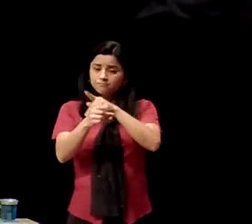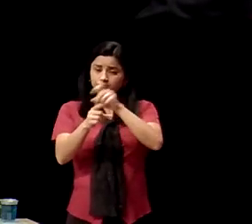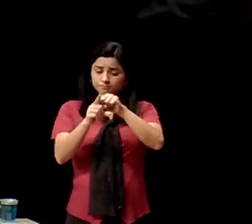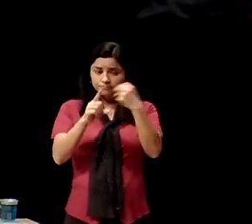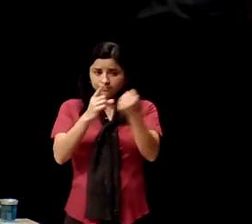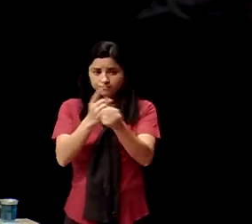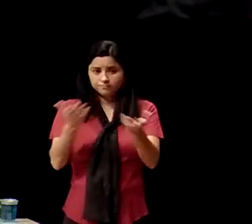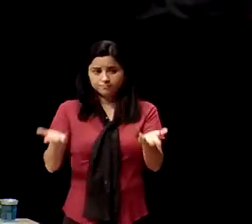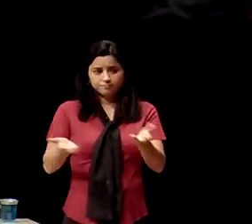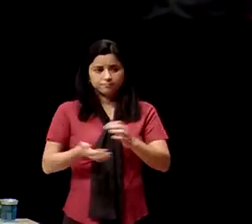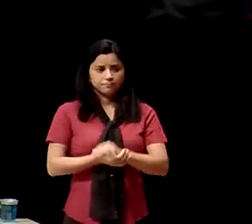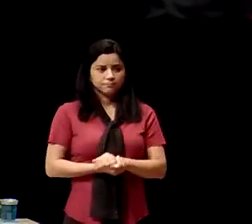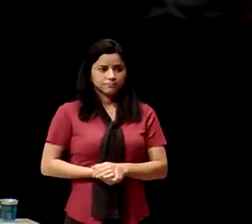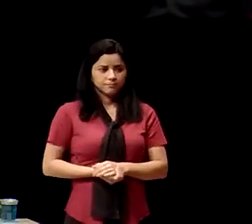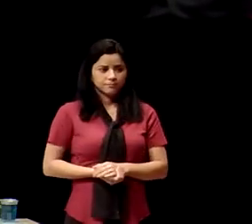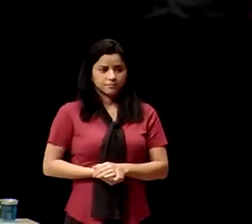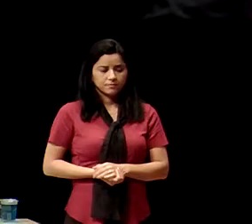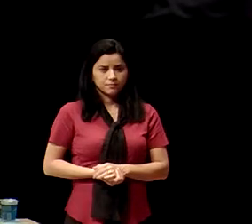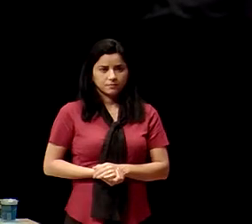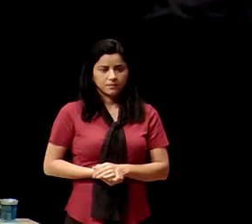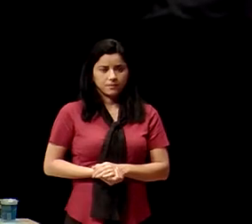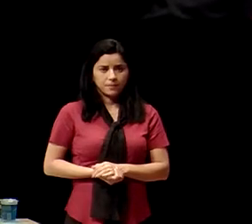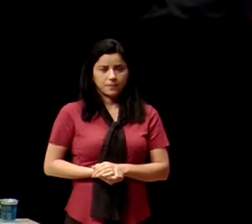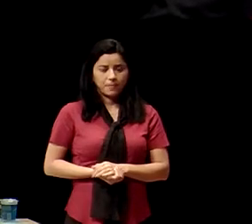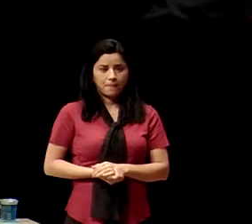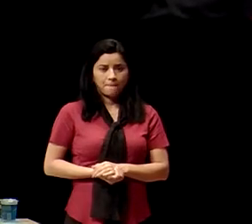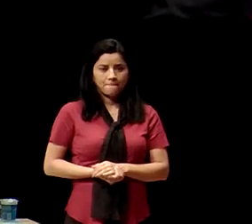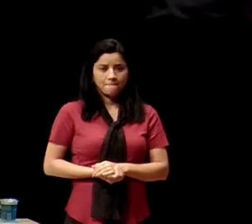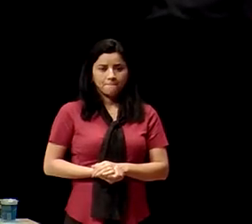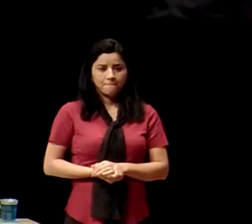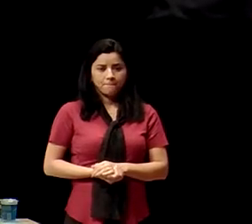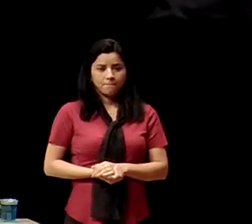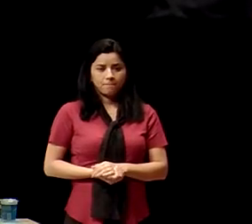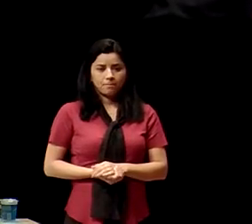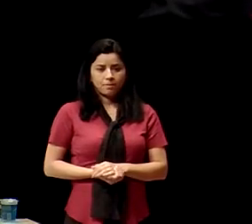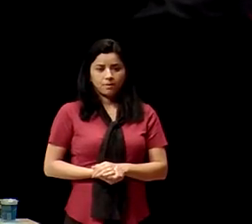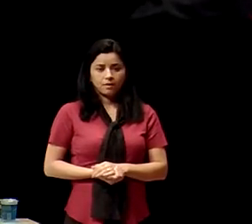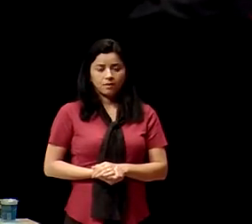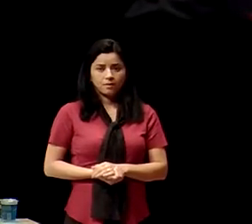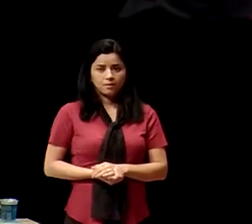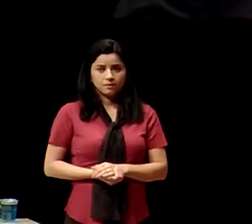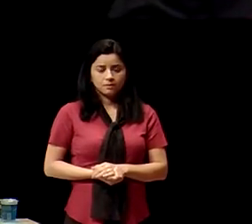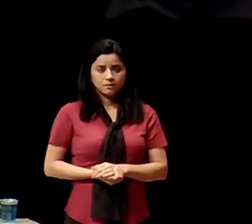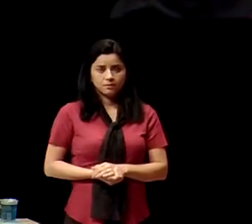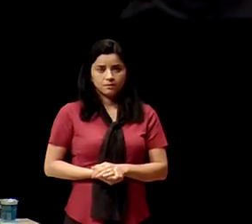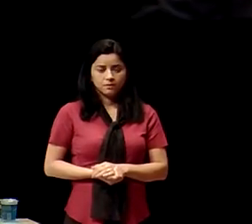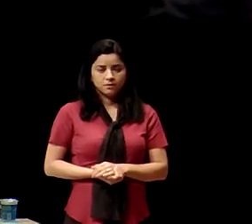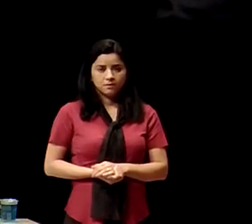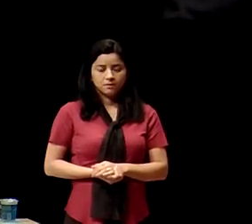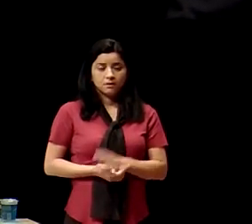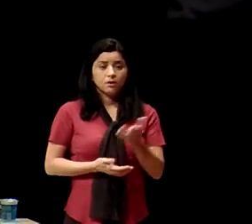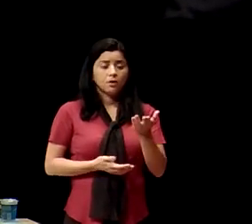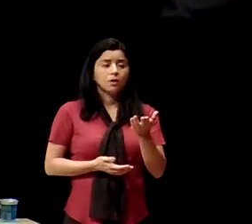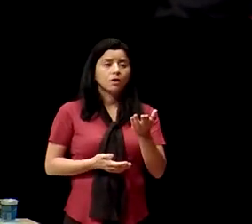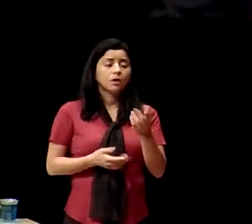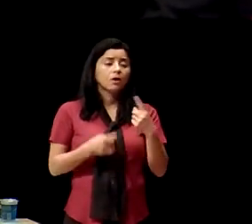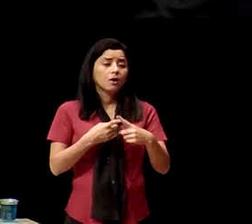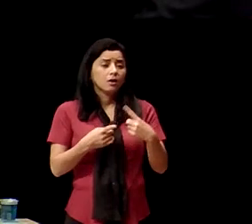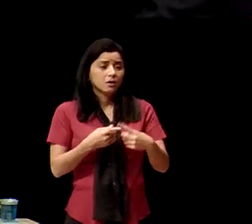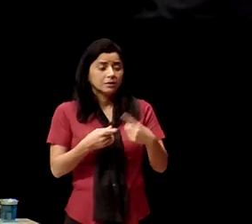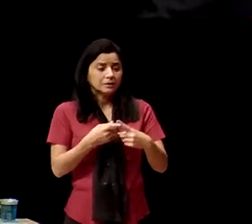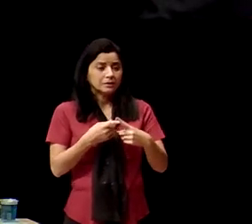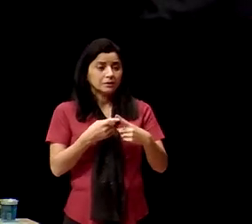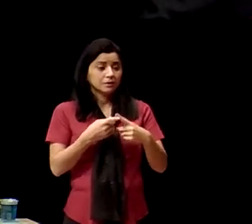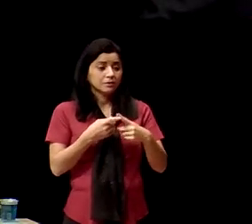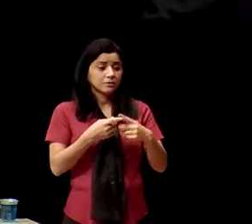social. It provides a basis for curriculum planning. Porque isso